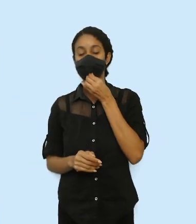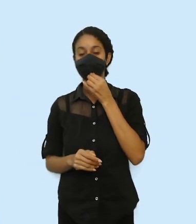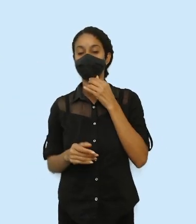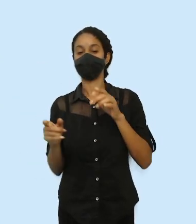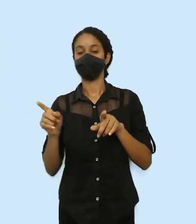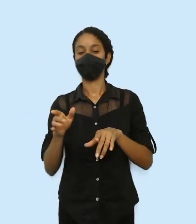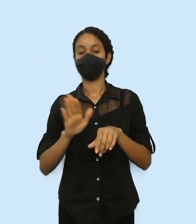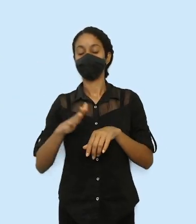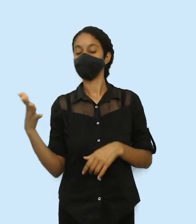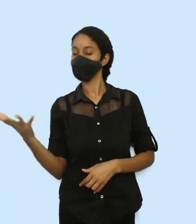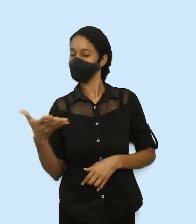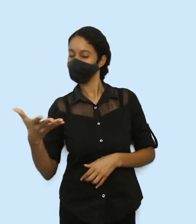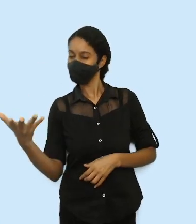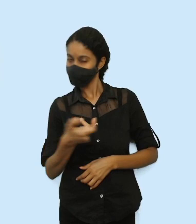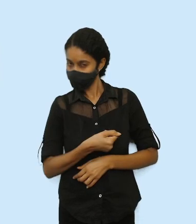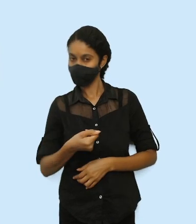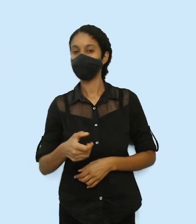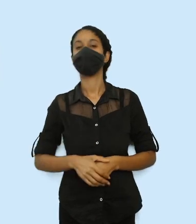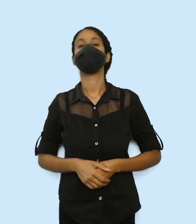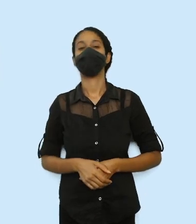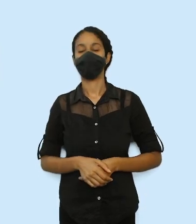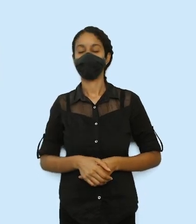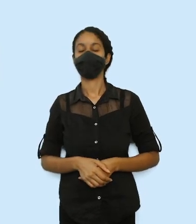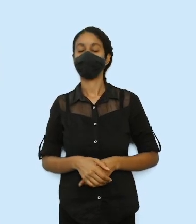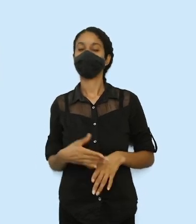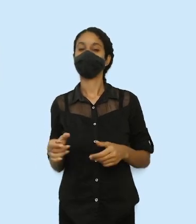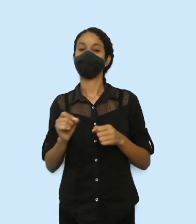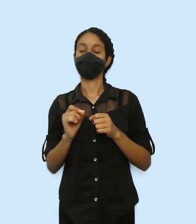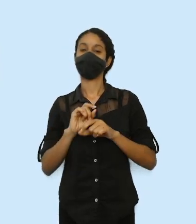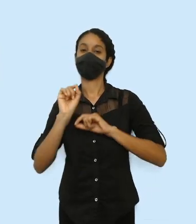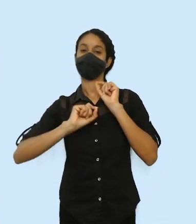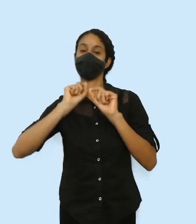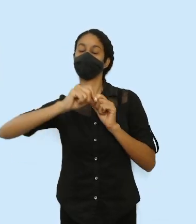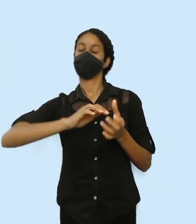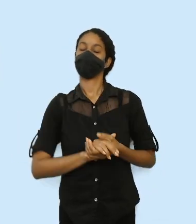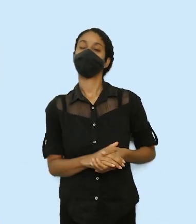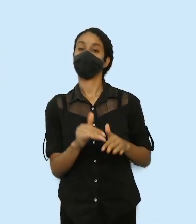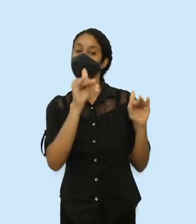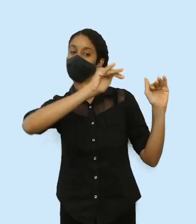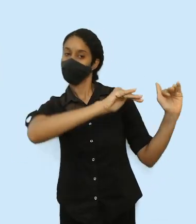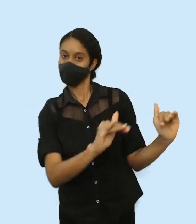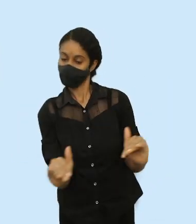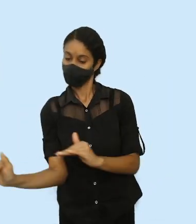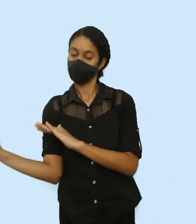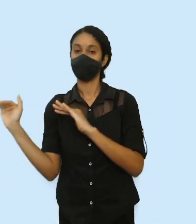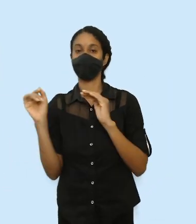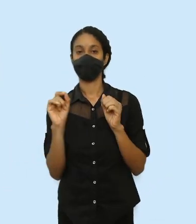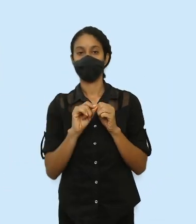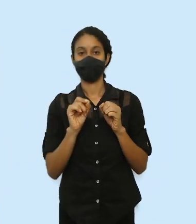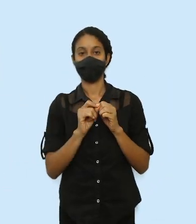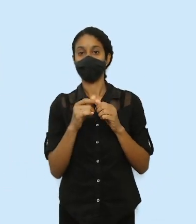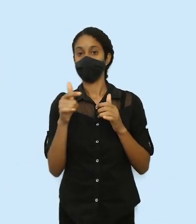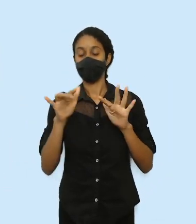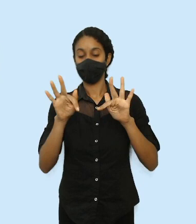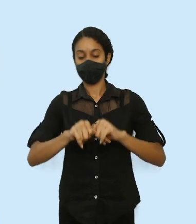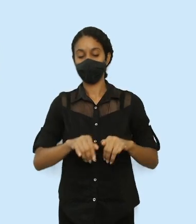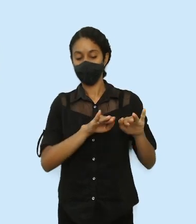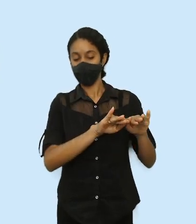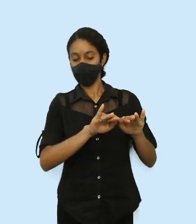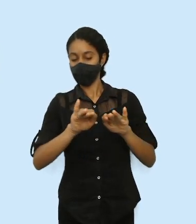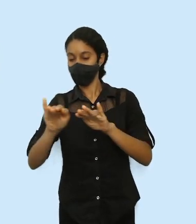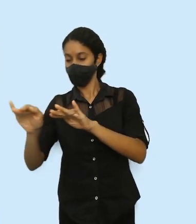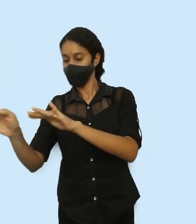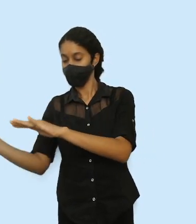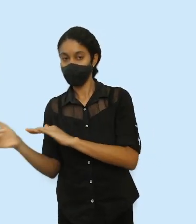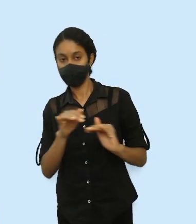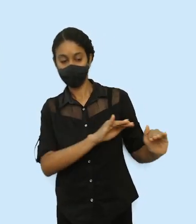mais ágil, mais rápido. Então é instalada ali uma esteira, que é uma esteira sem fim, na linha de